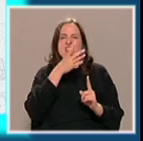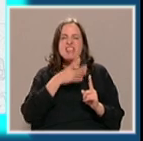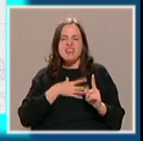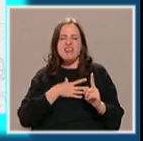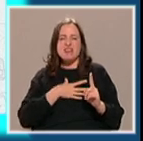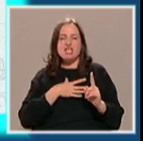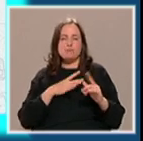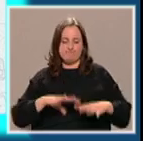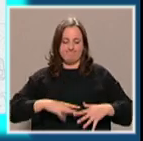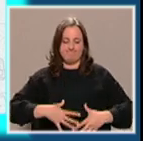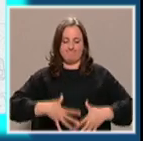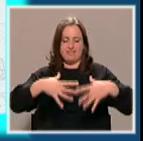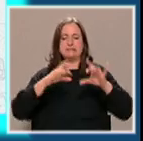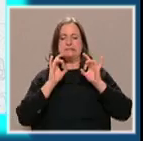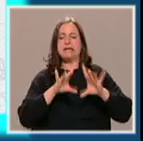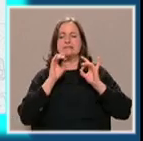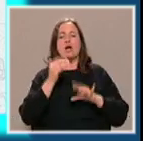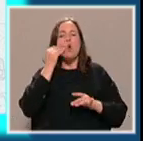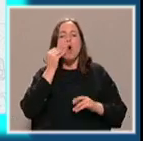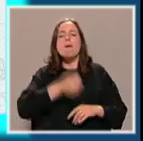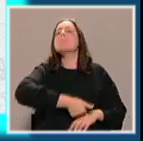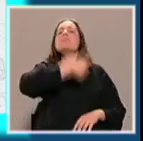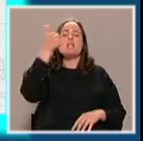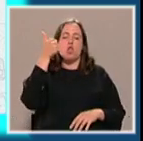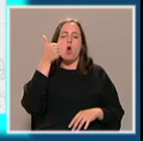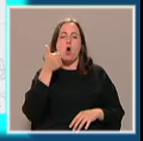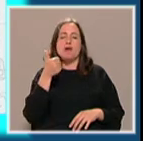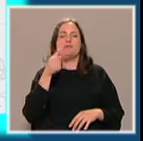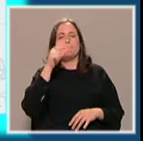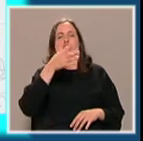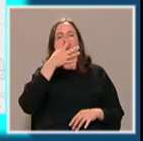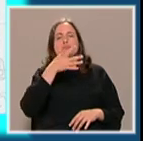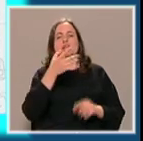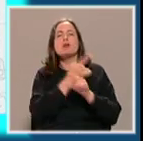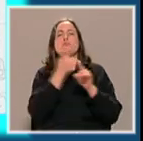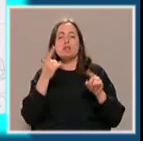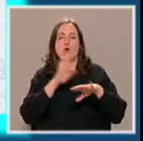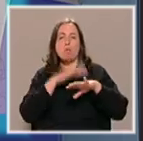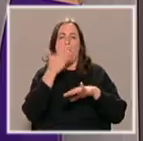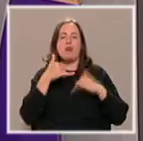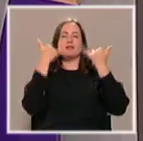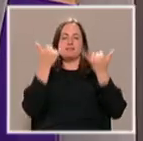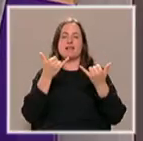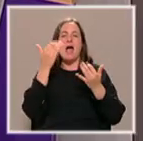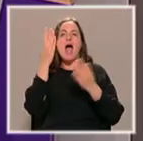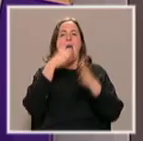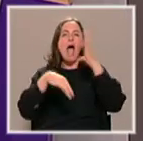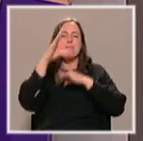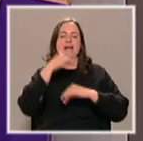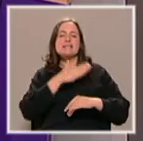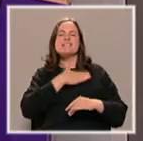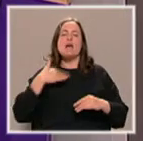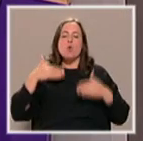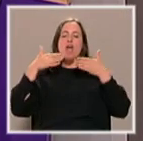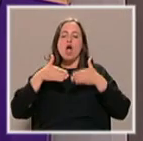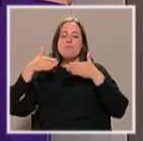método contraceptivo mais eficaz, uma vez que na próxima aula iremos estudar a saúde reprodutiva. Alertamos também para